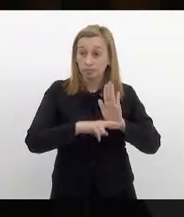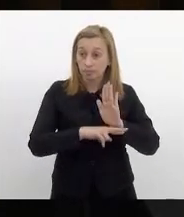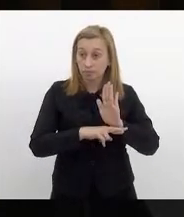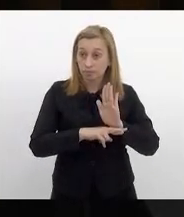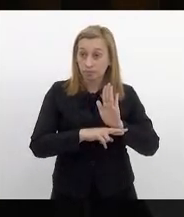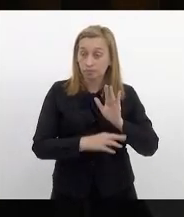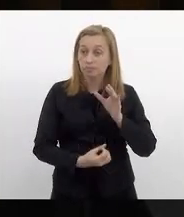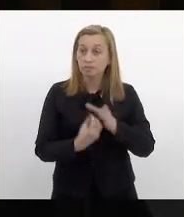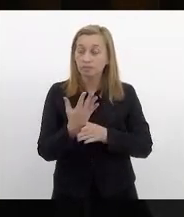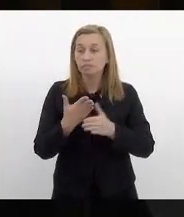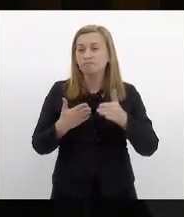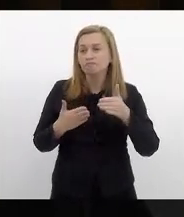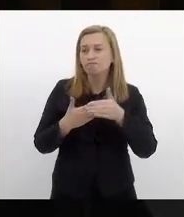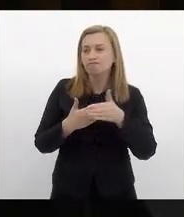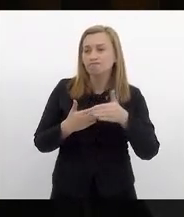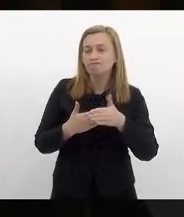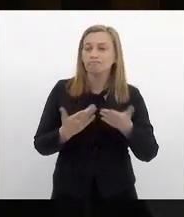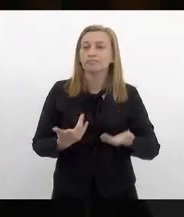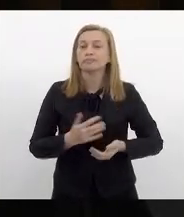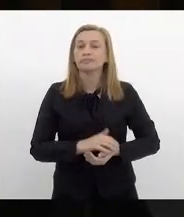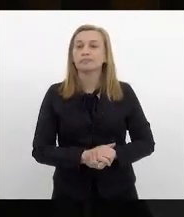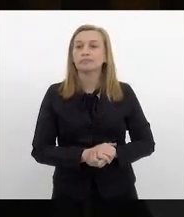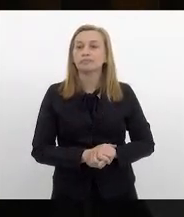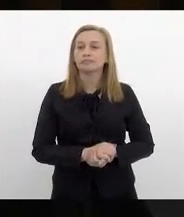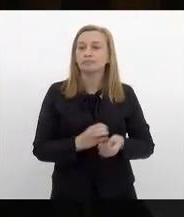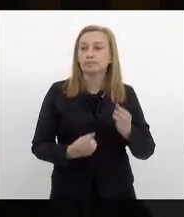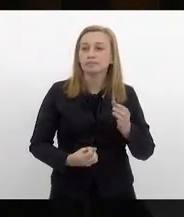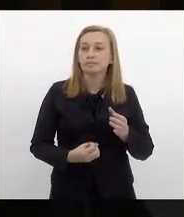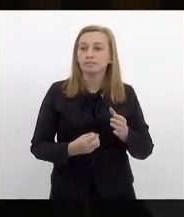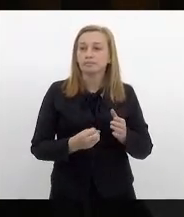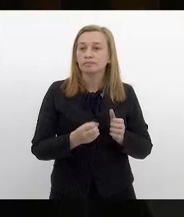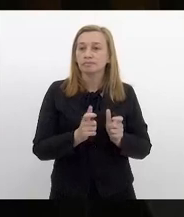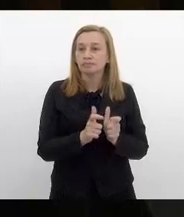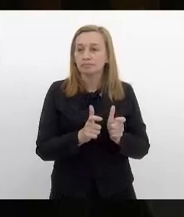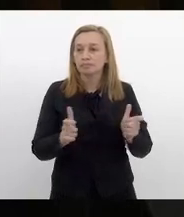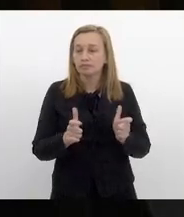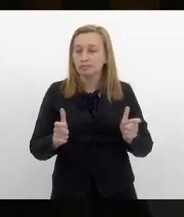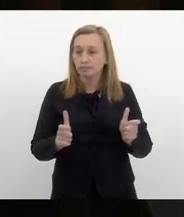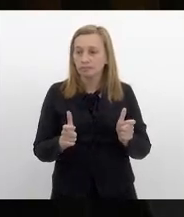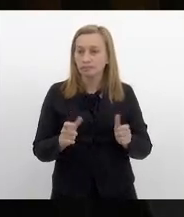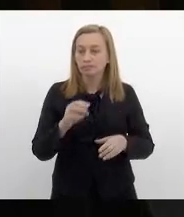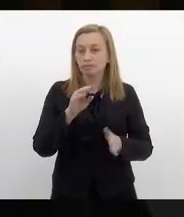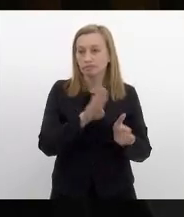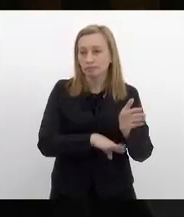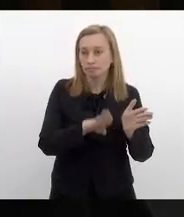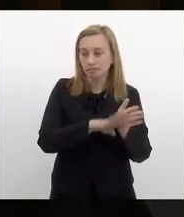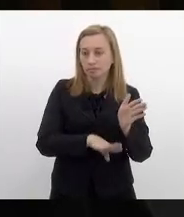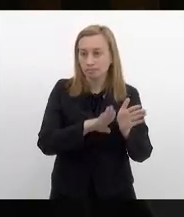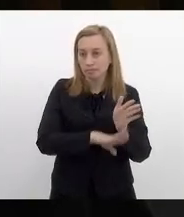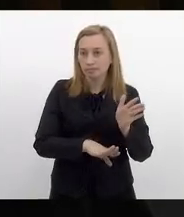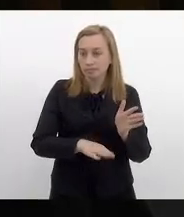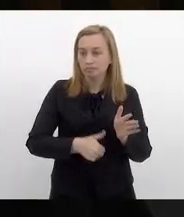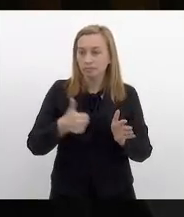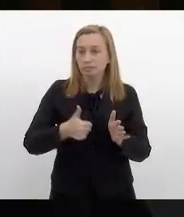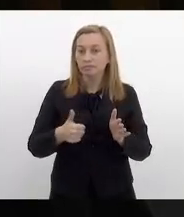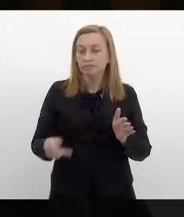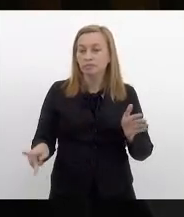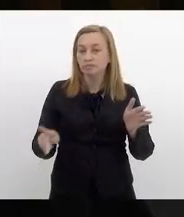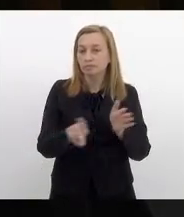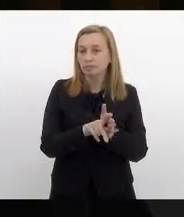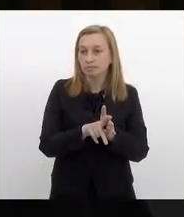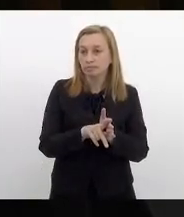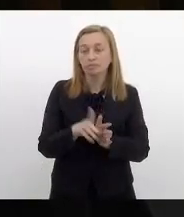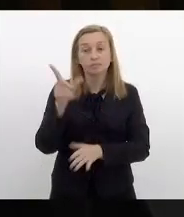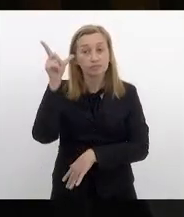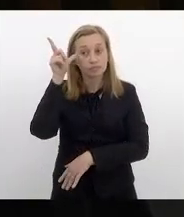e limitar o crescimento das despesas primárias. Esse projeto, Lucinha, é